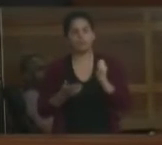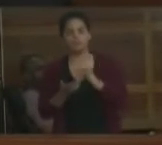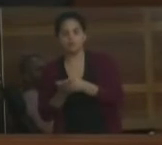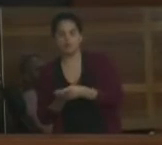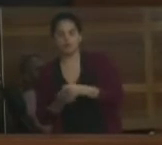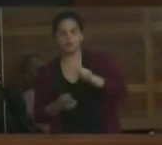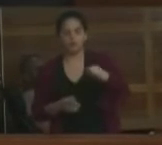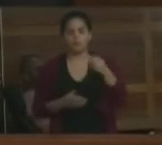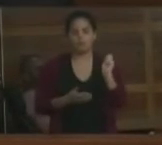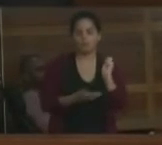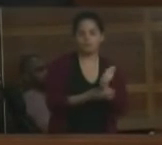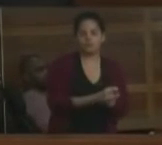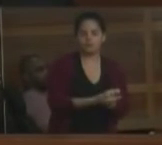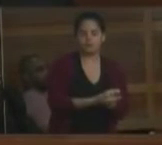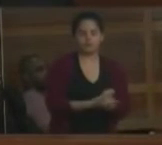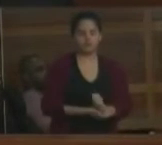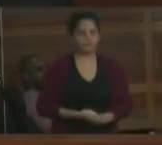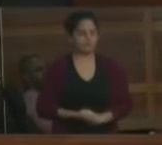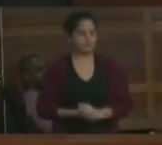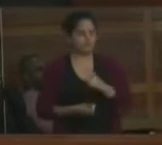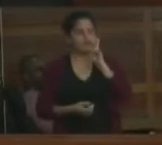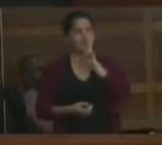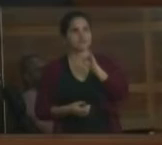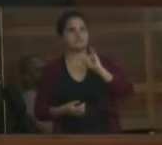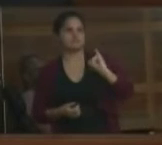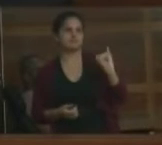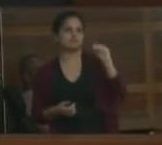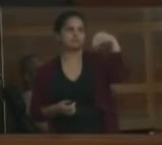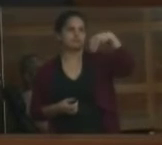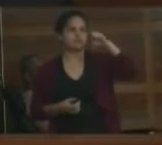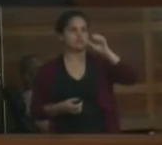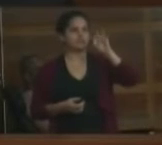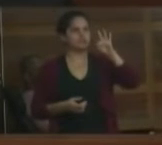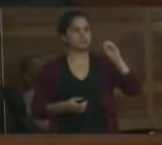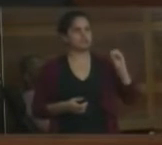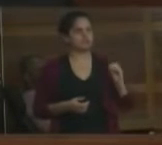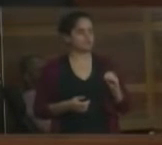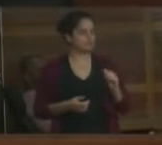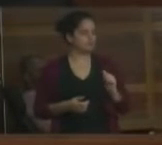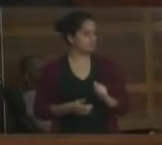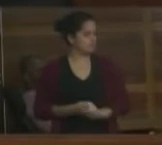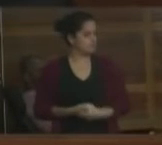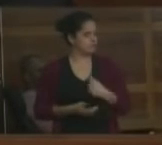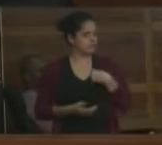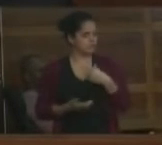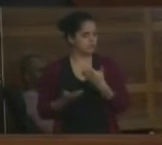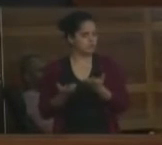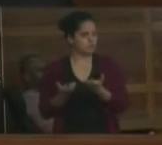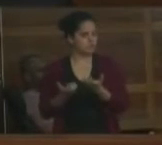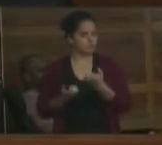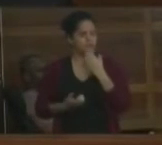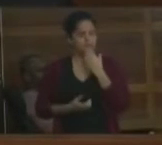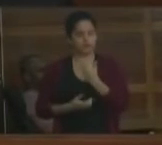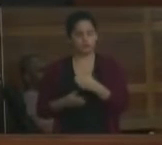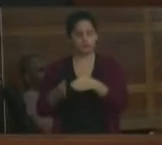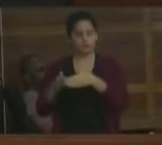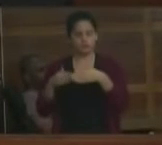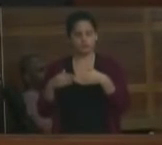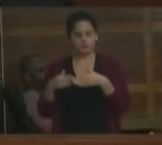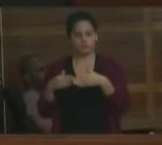metas realmente né é se elas foram estão sendo cumpridas eu gostaria de pedir uma gentileza para você o